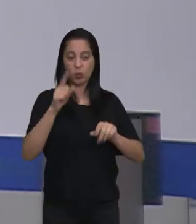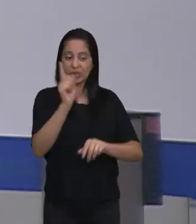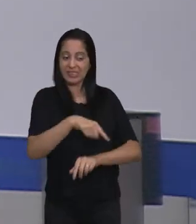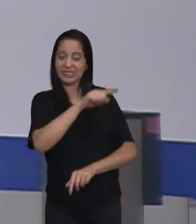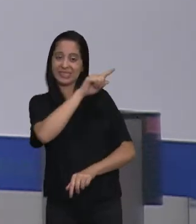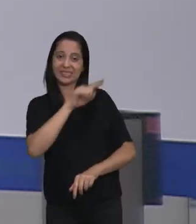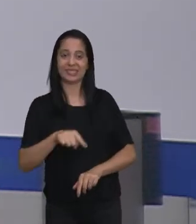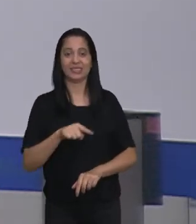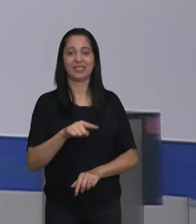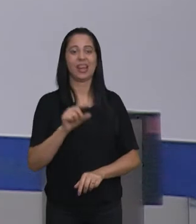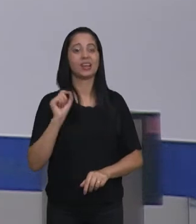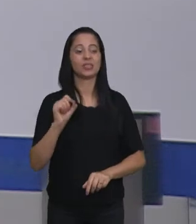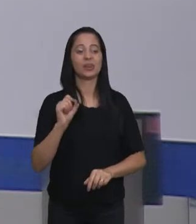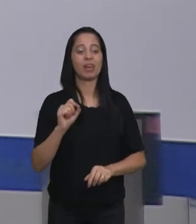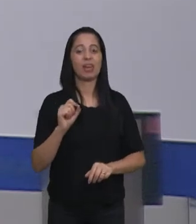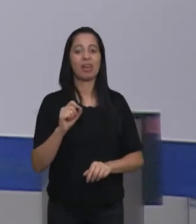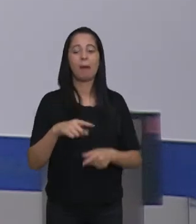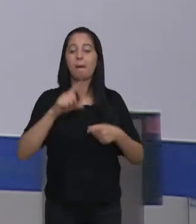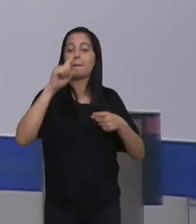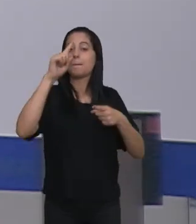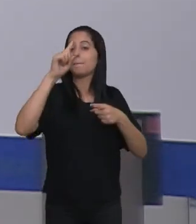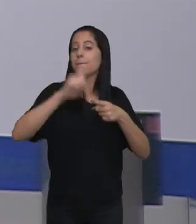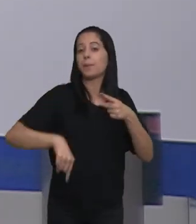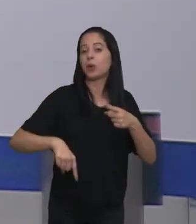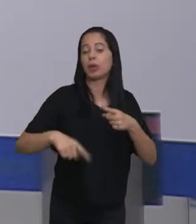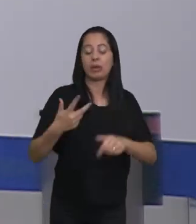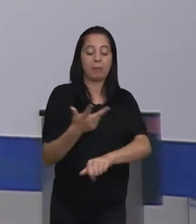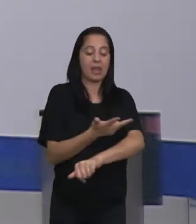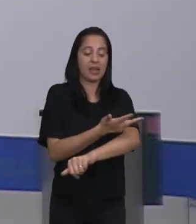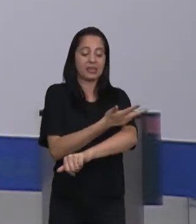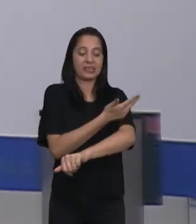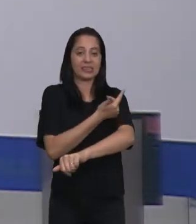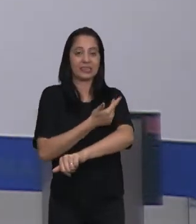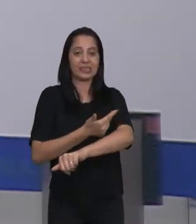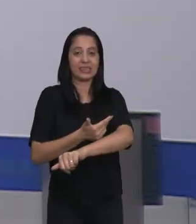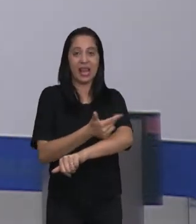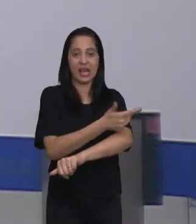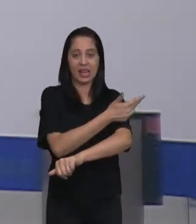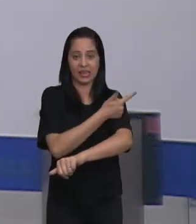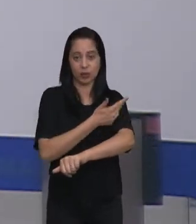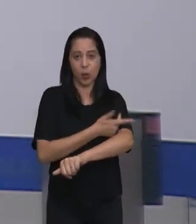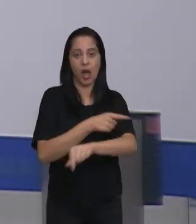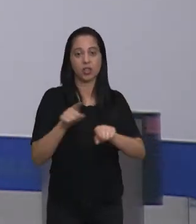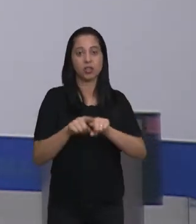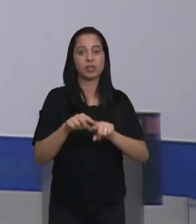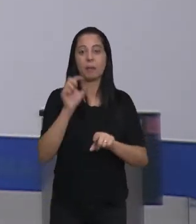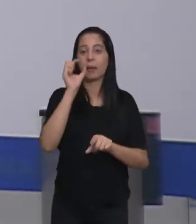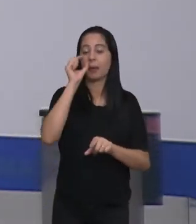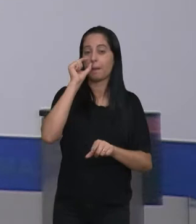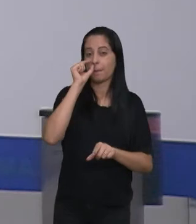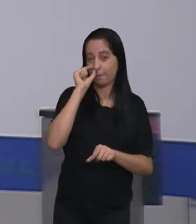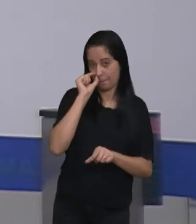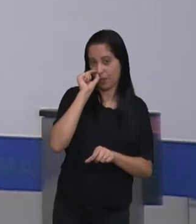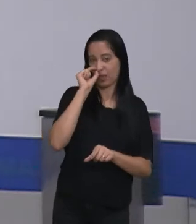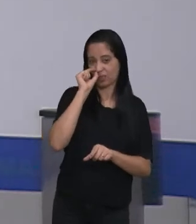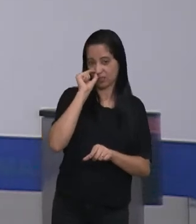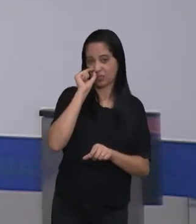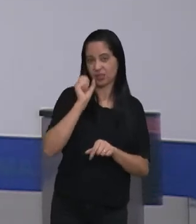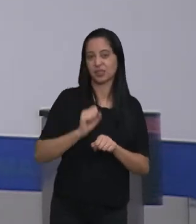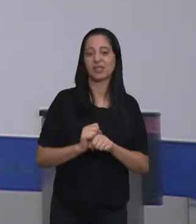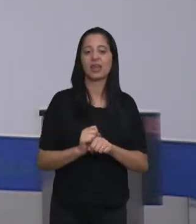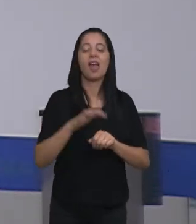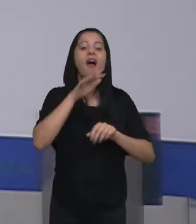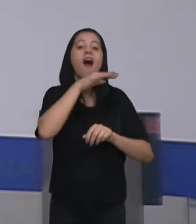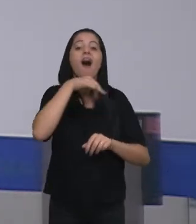598/2021, que proíbe a realização de tatuagem e a colocação de piercing com fins estéticos